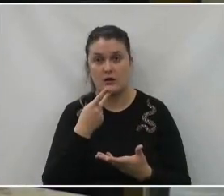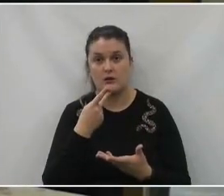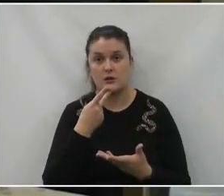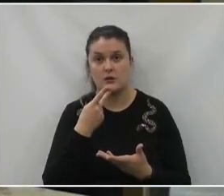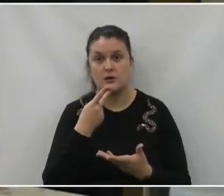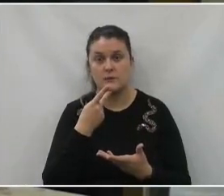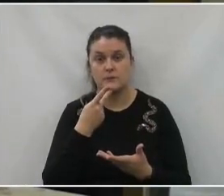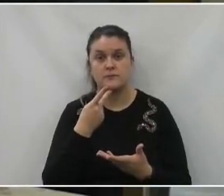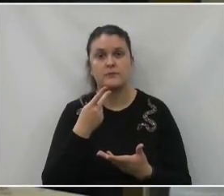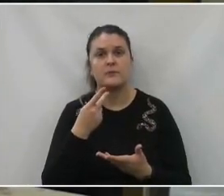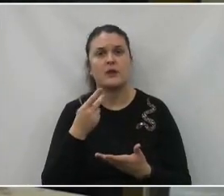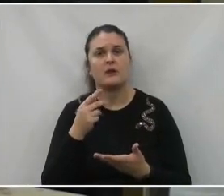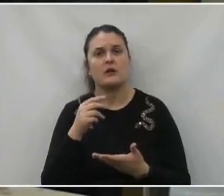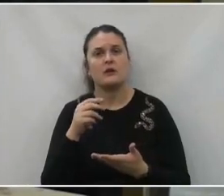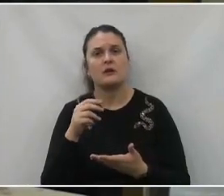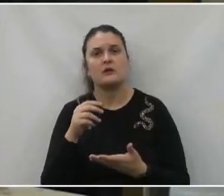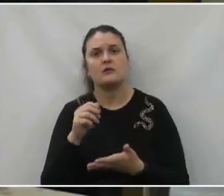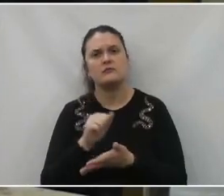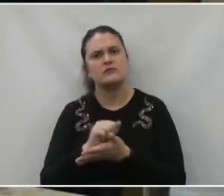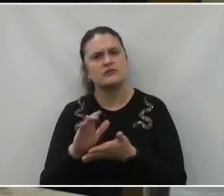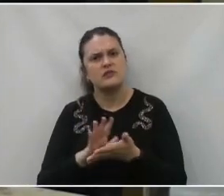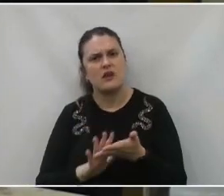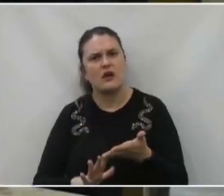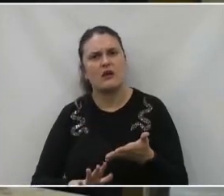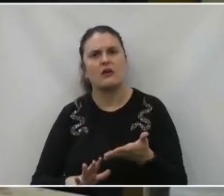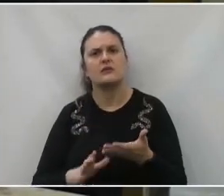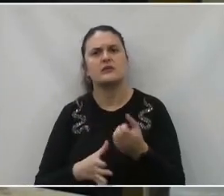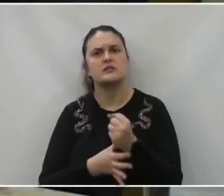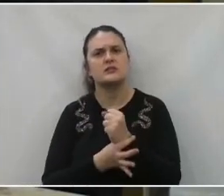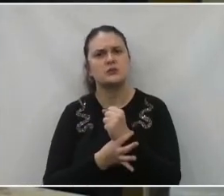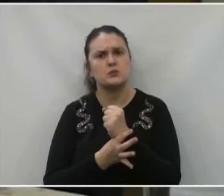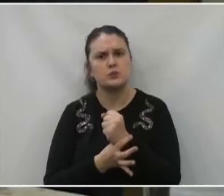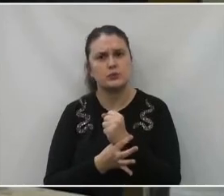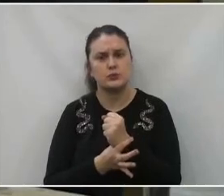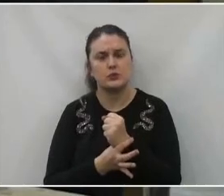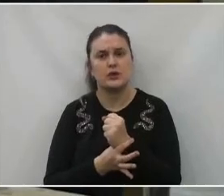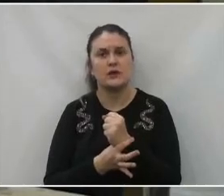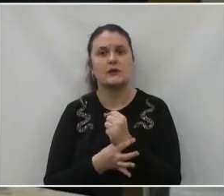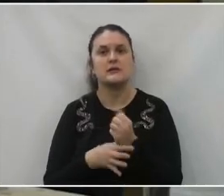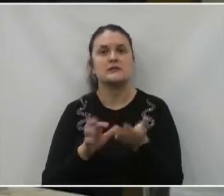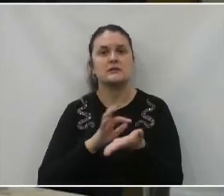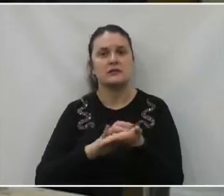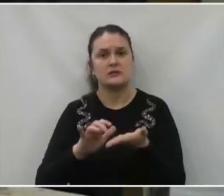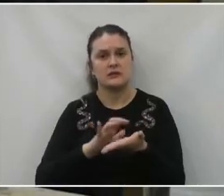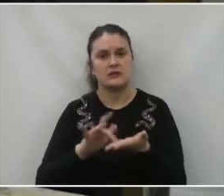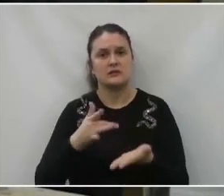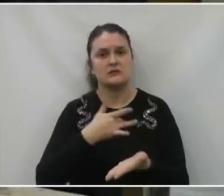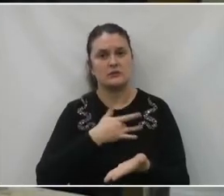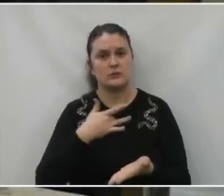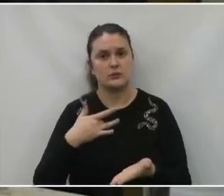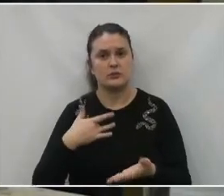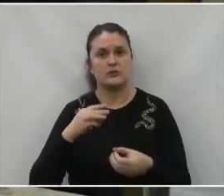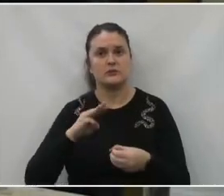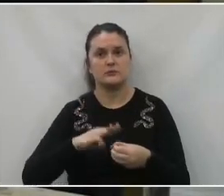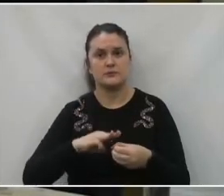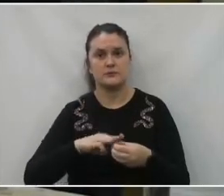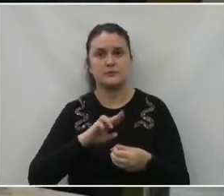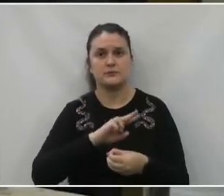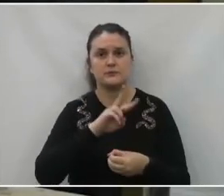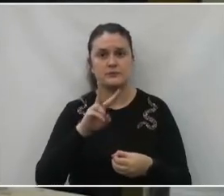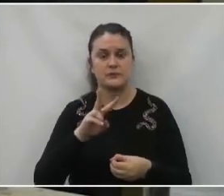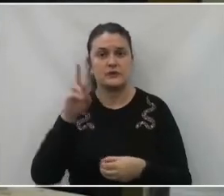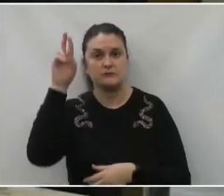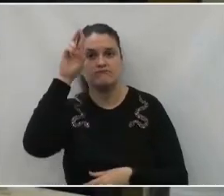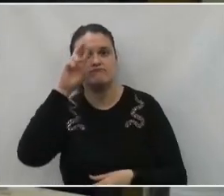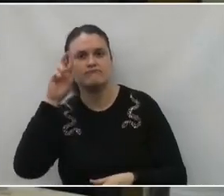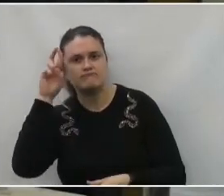ressaltar também, as ações de forma segura com que a saúde de União da Vitória, com que a